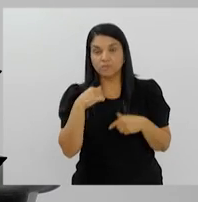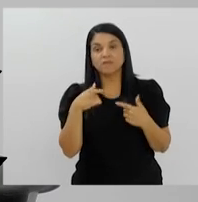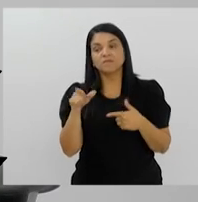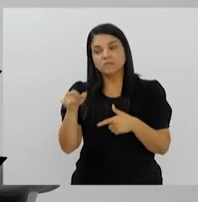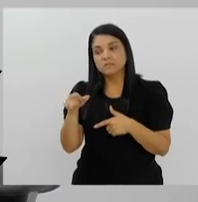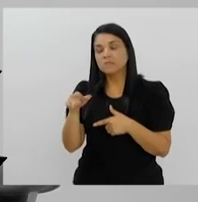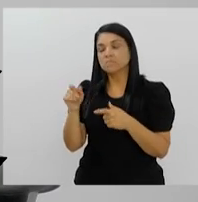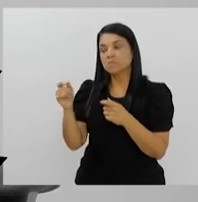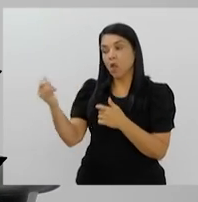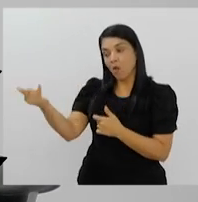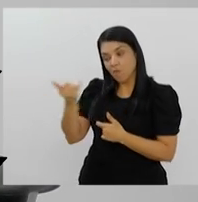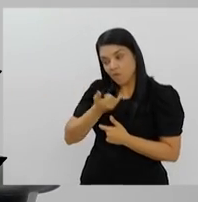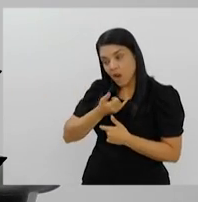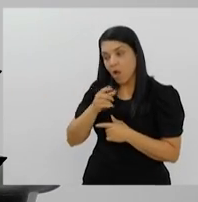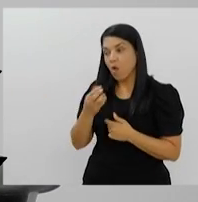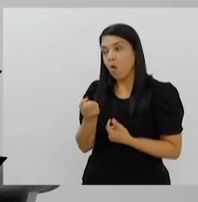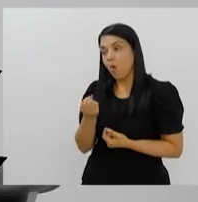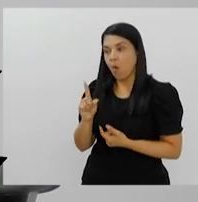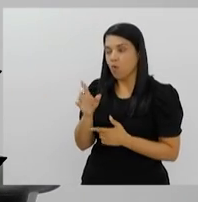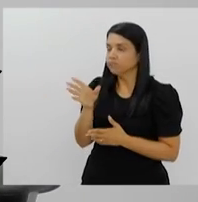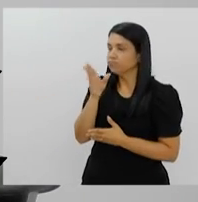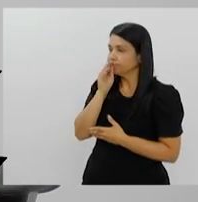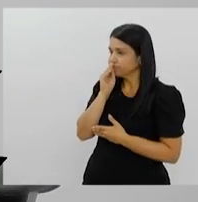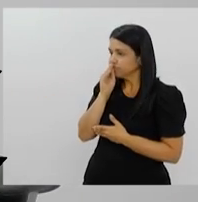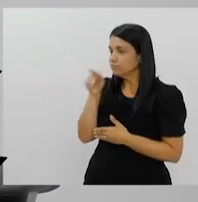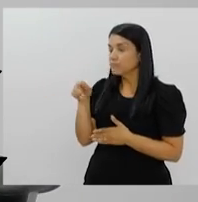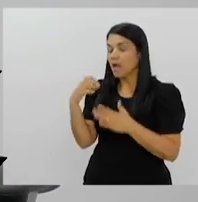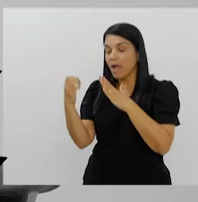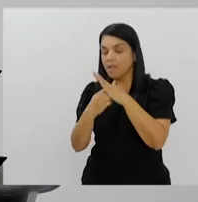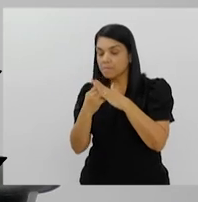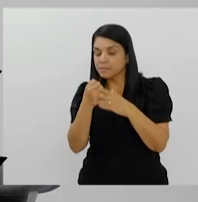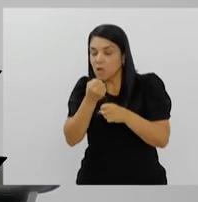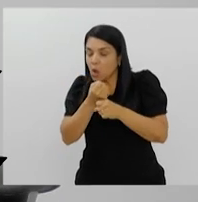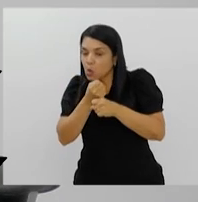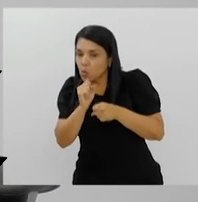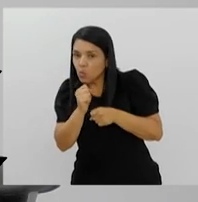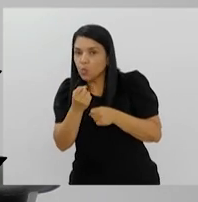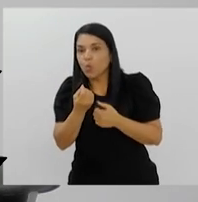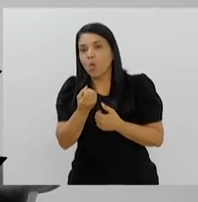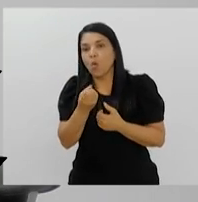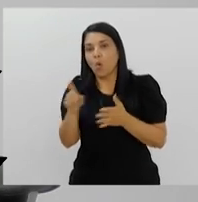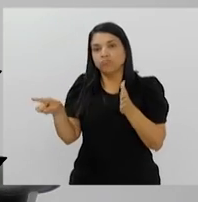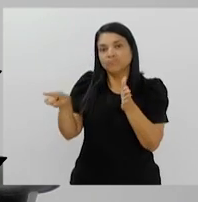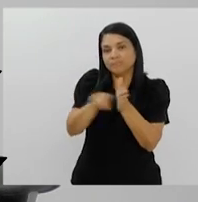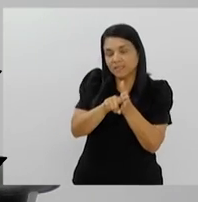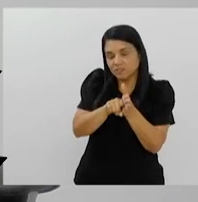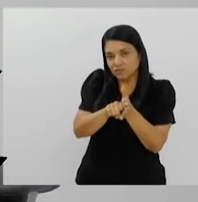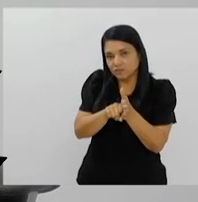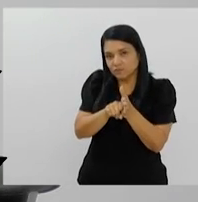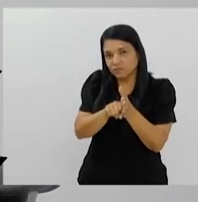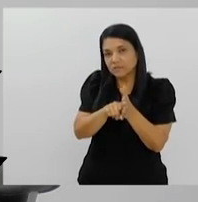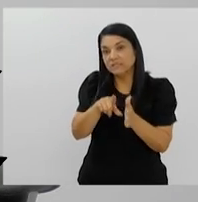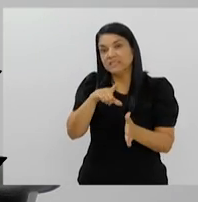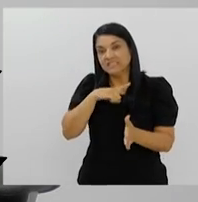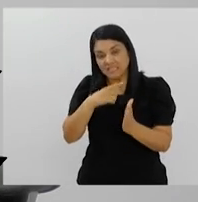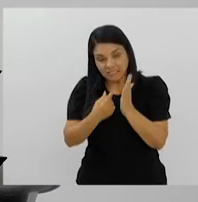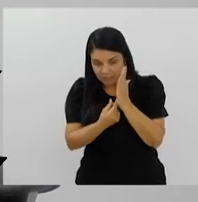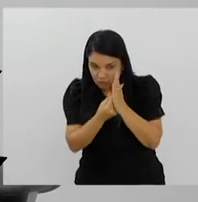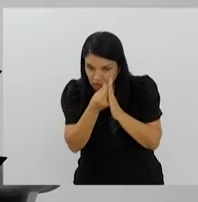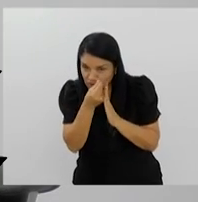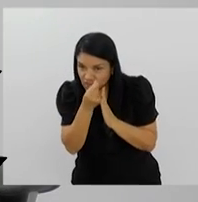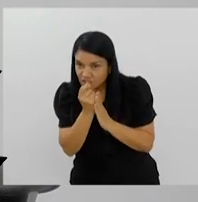silêncio se a empresa está dando lucro ou está no negativo se tem a saúde